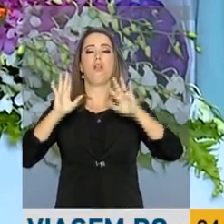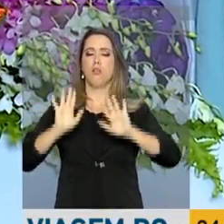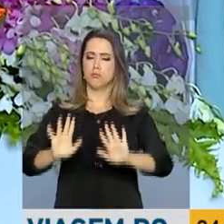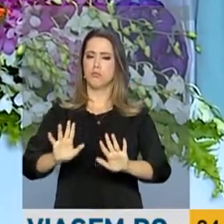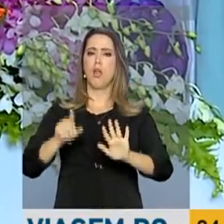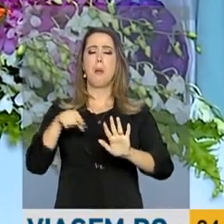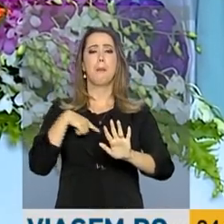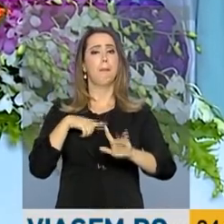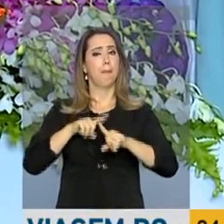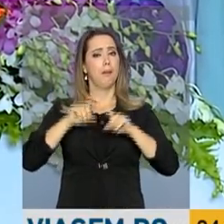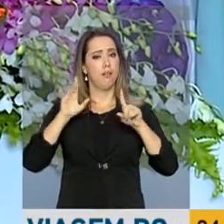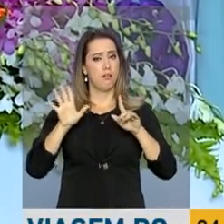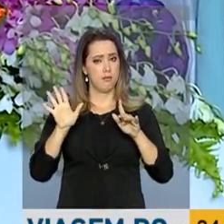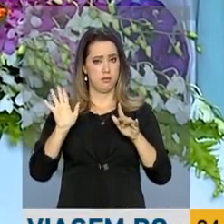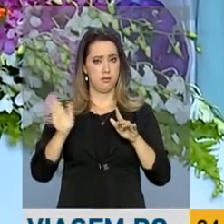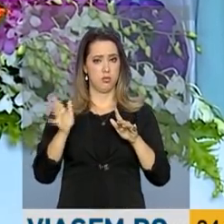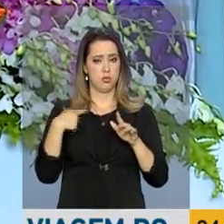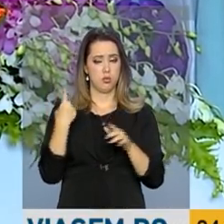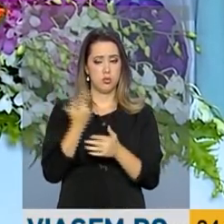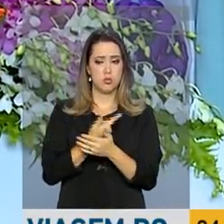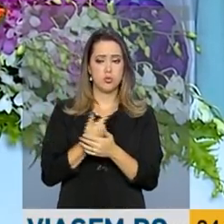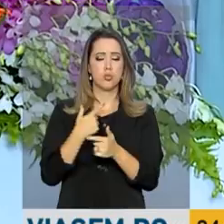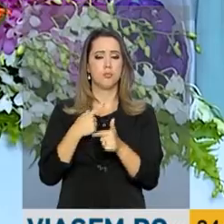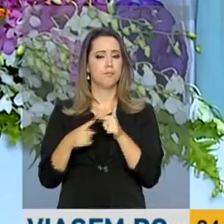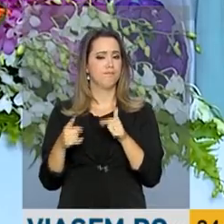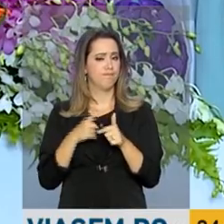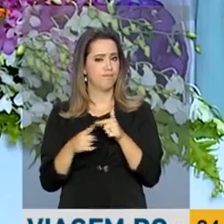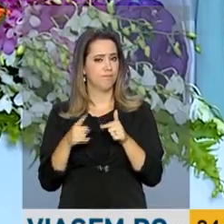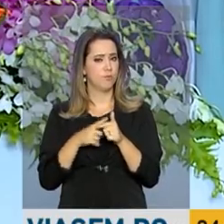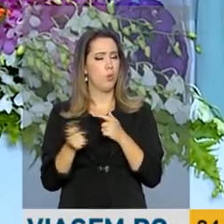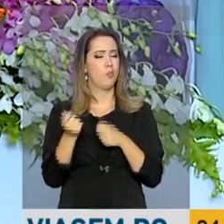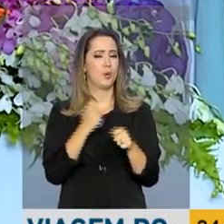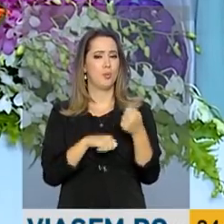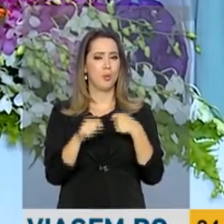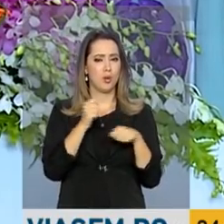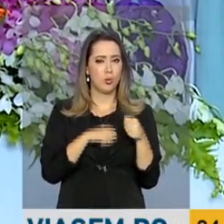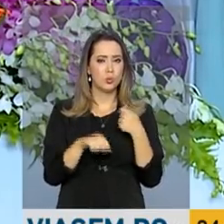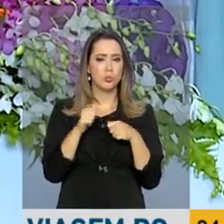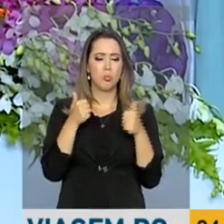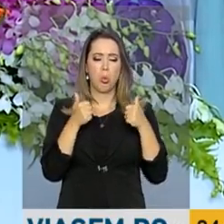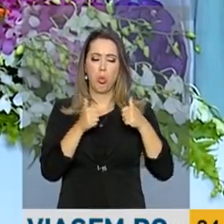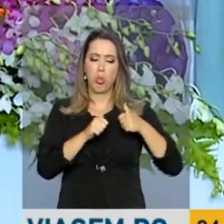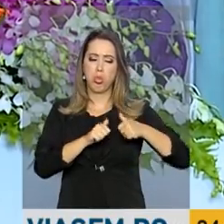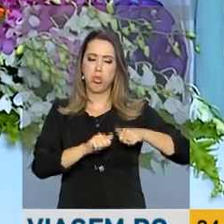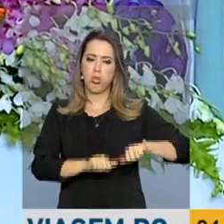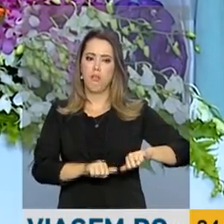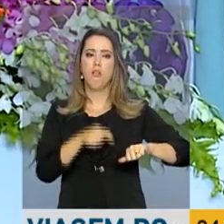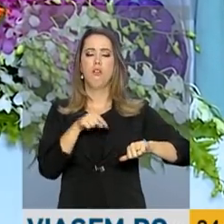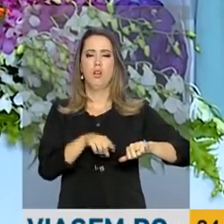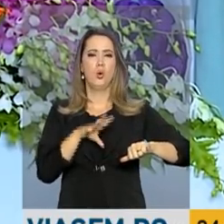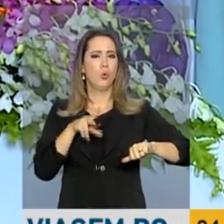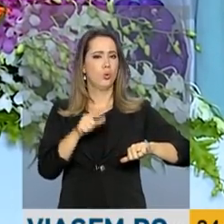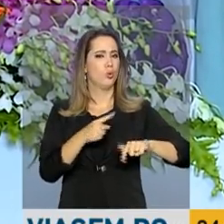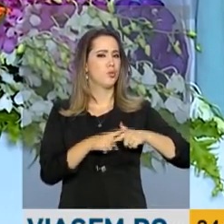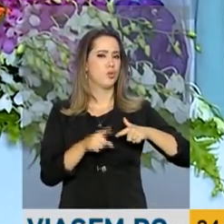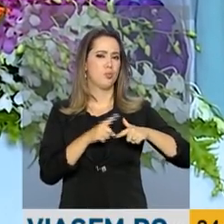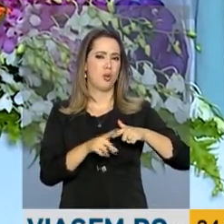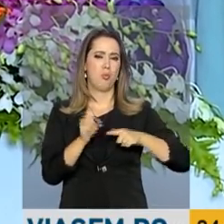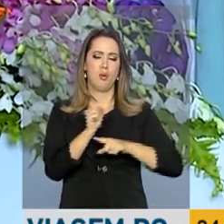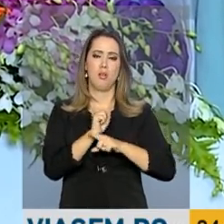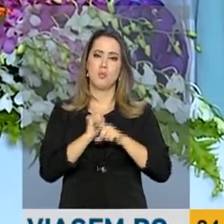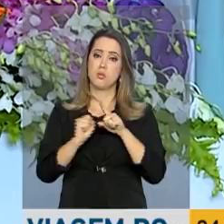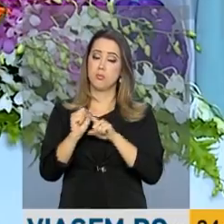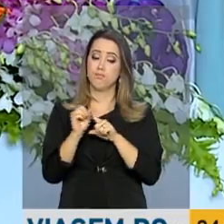Mais recentemente, nós atravessamos uma grande recessão, com todas as consequências sociais